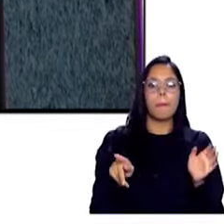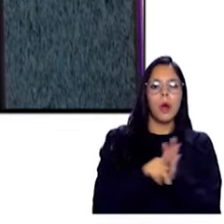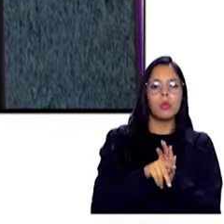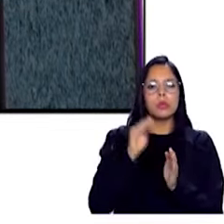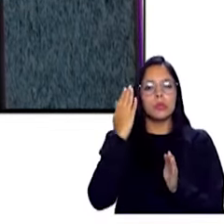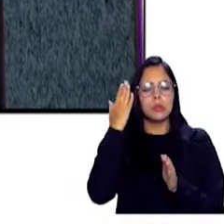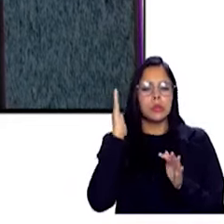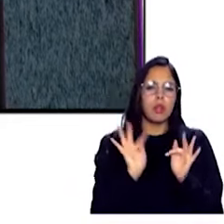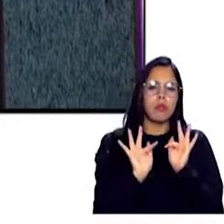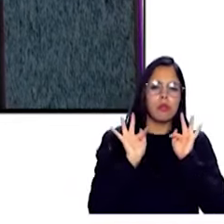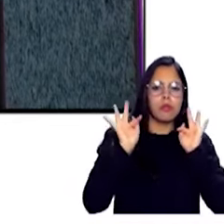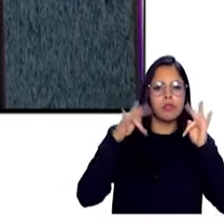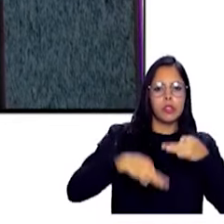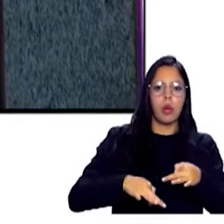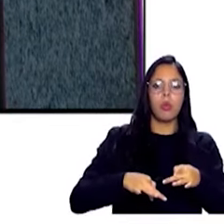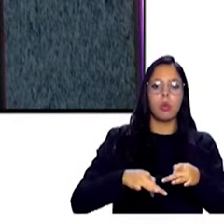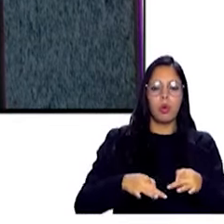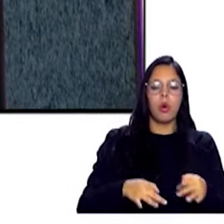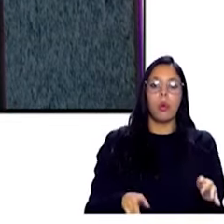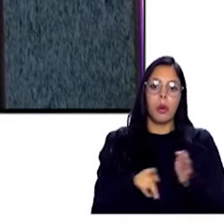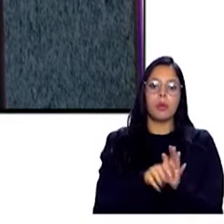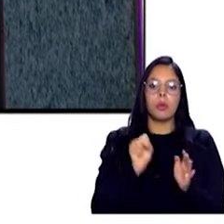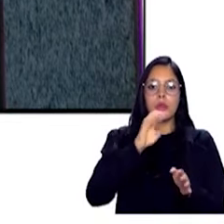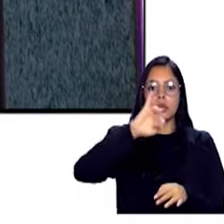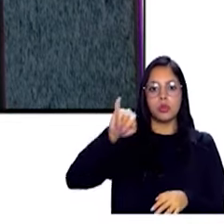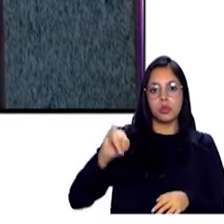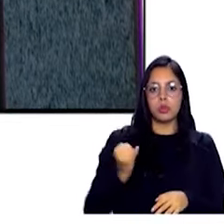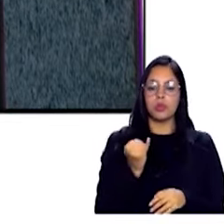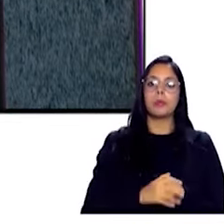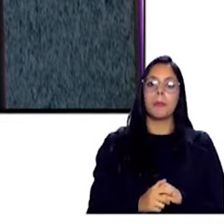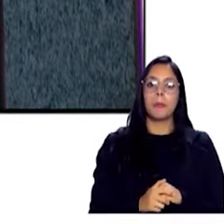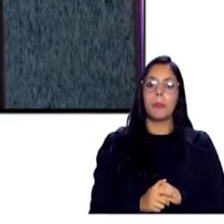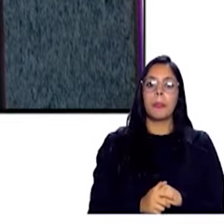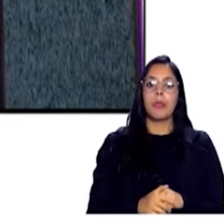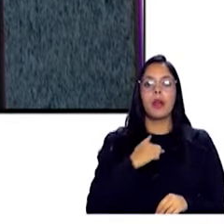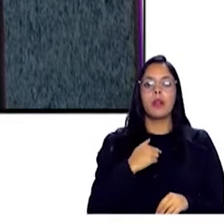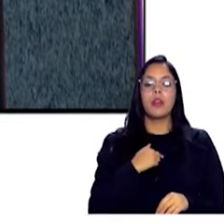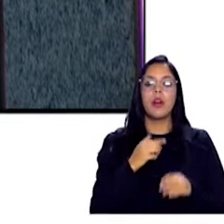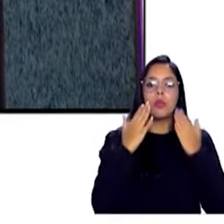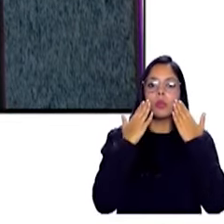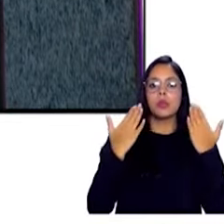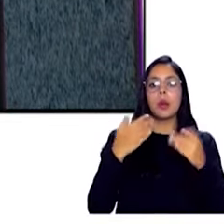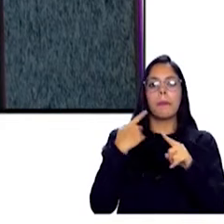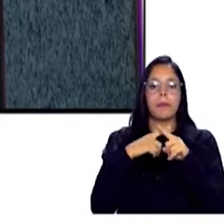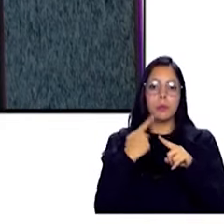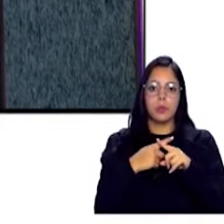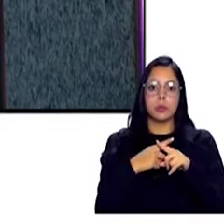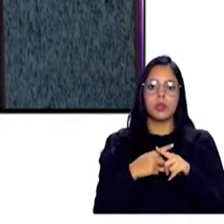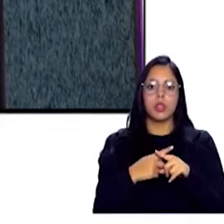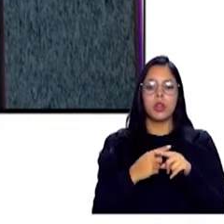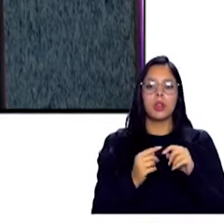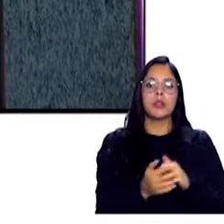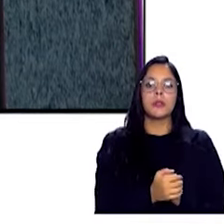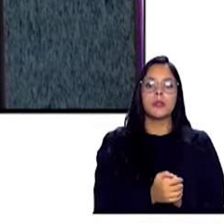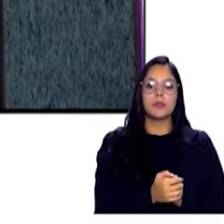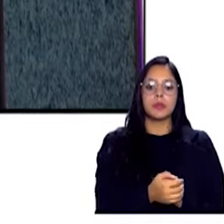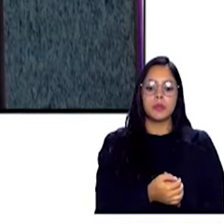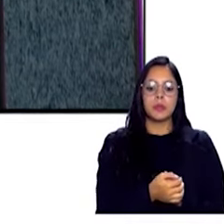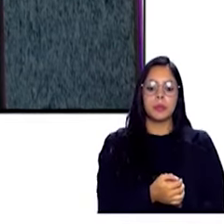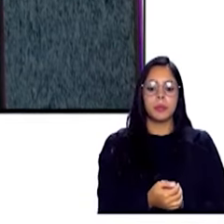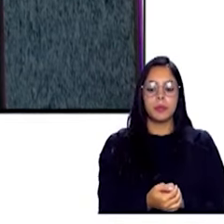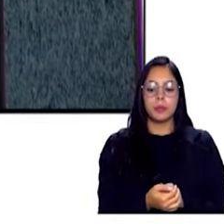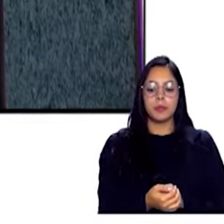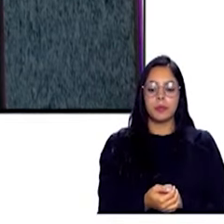final do Superior Tribunal de Justiça e eu vou demonstrar porque é assim à luz do que a